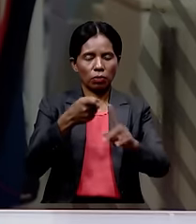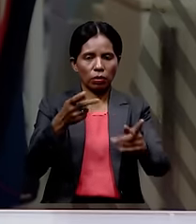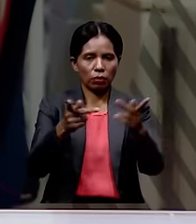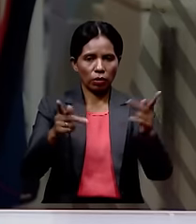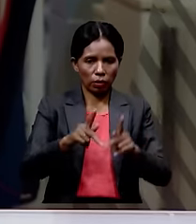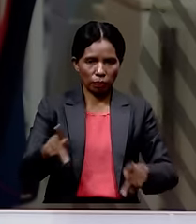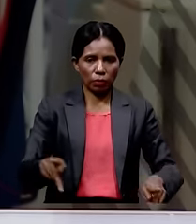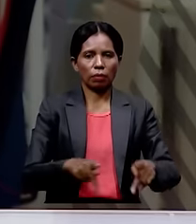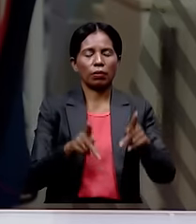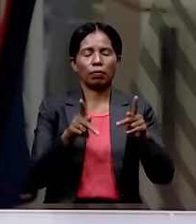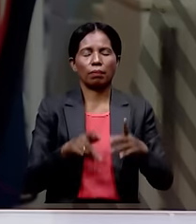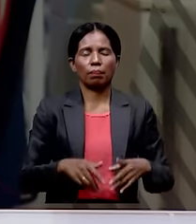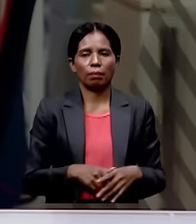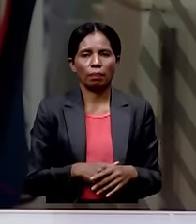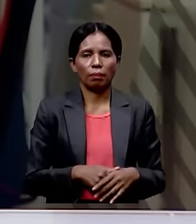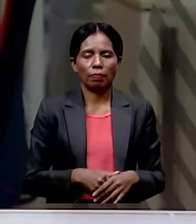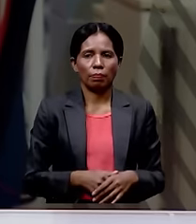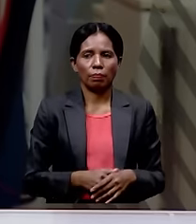público.